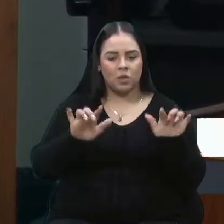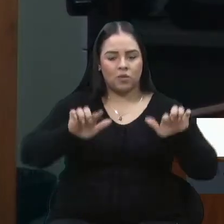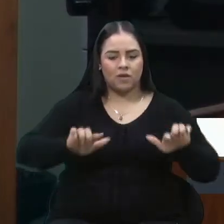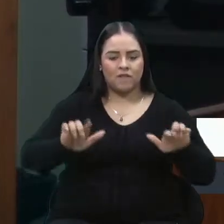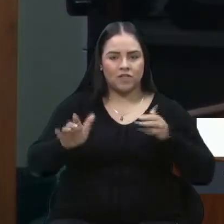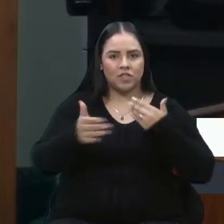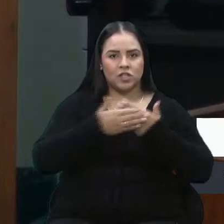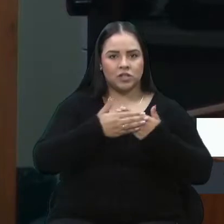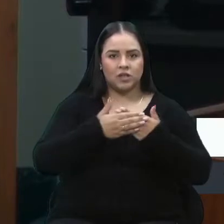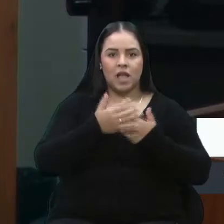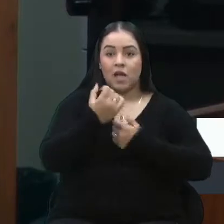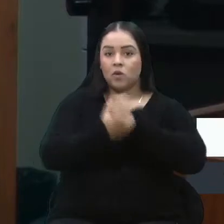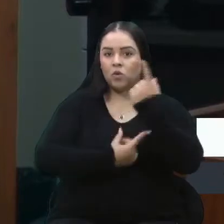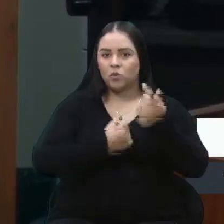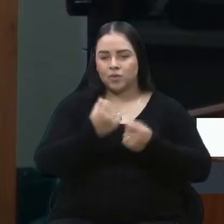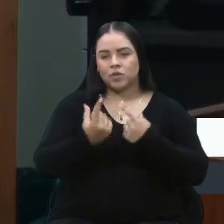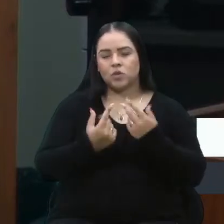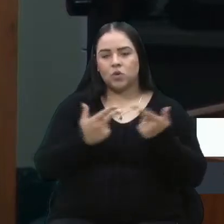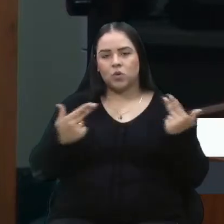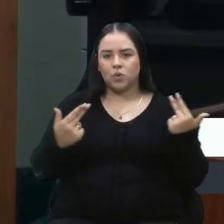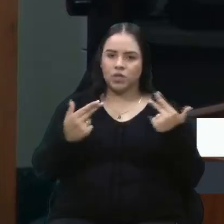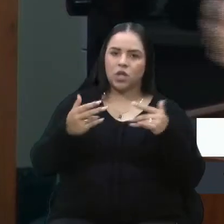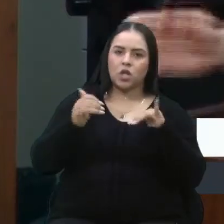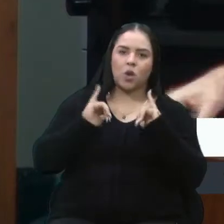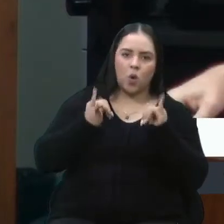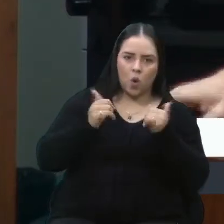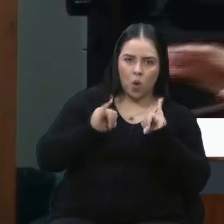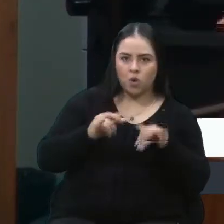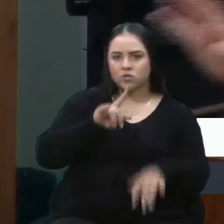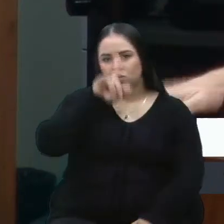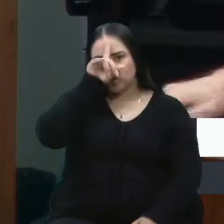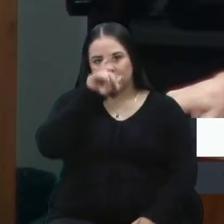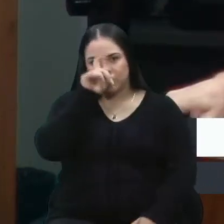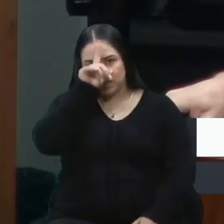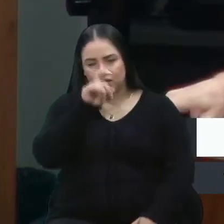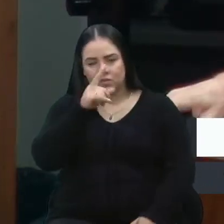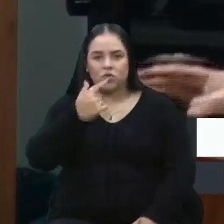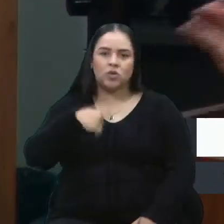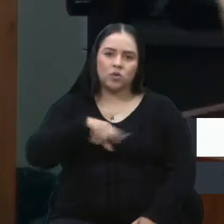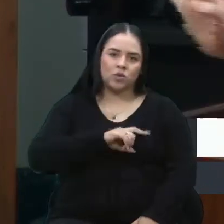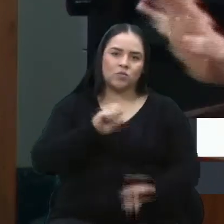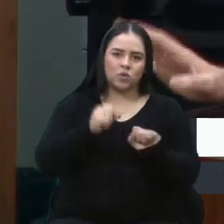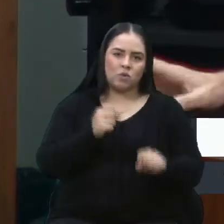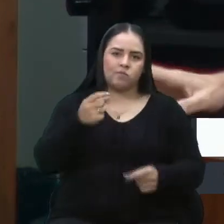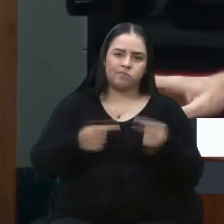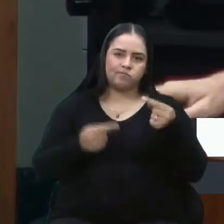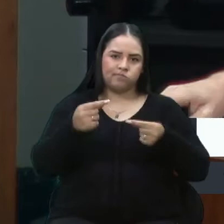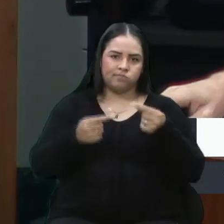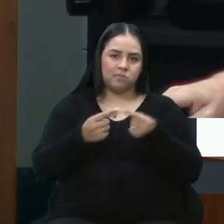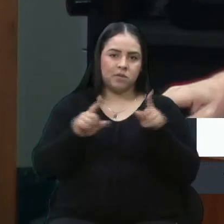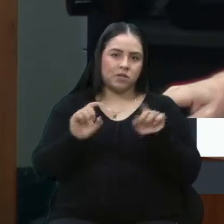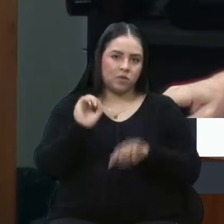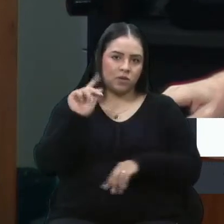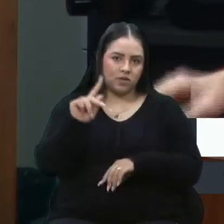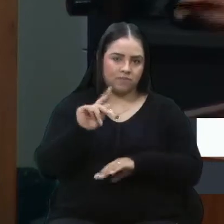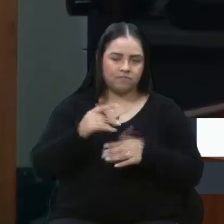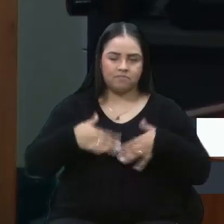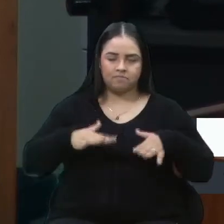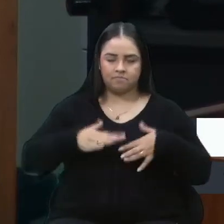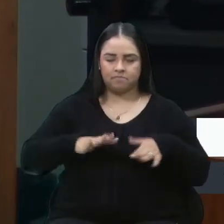Claro com algumas restrições de transporte público enfim hospitais e a gente até pode discutir umas tranquilo